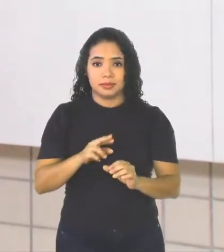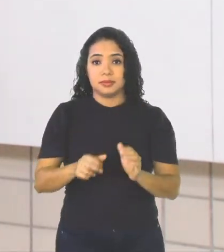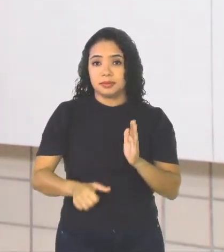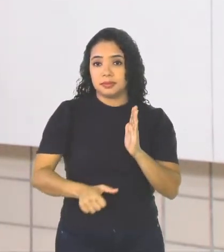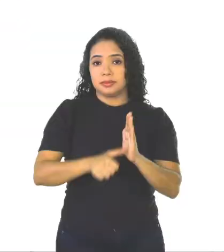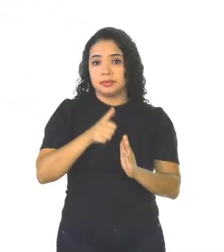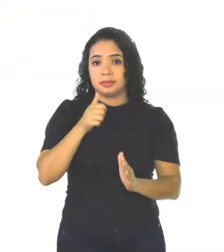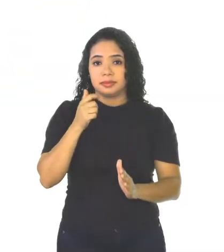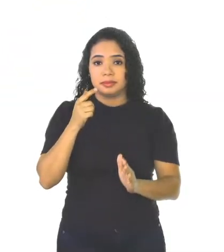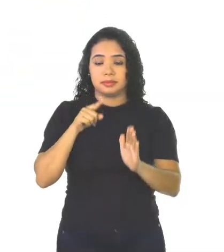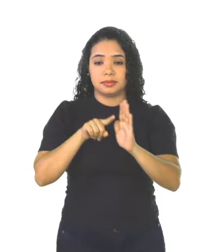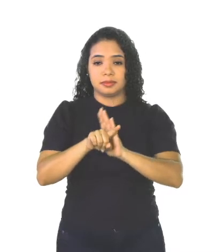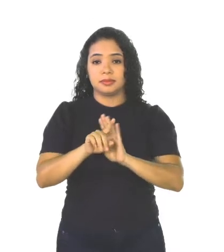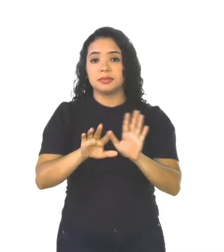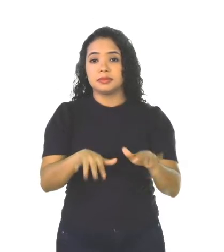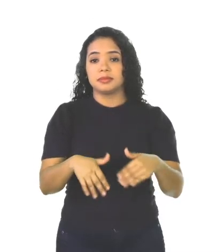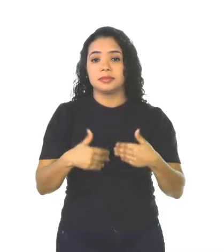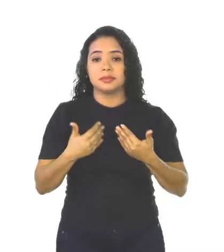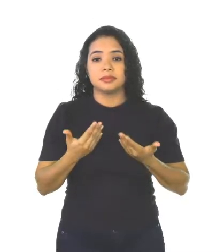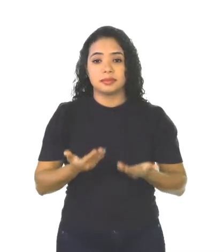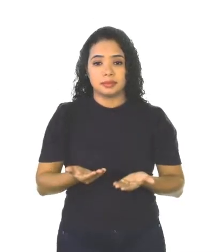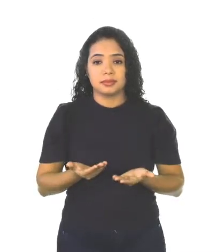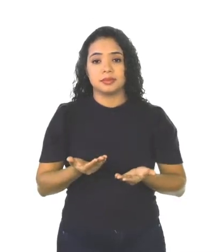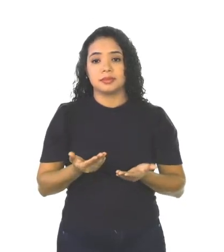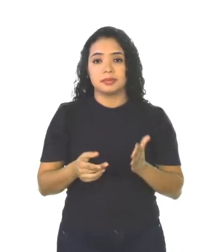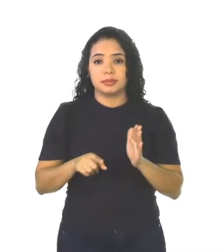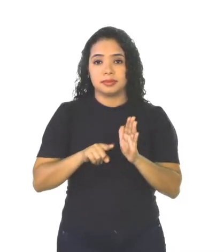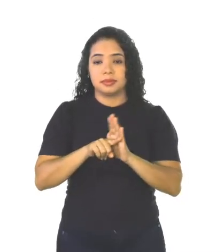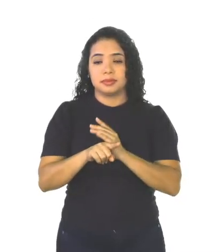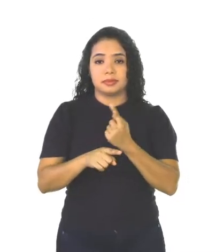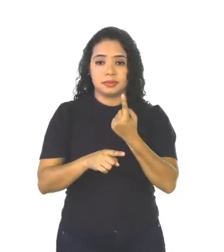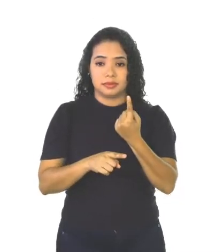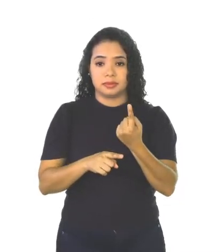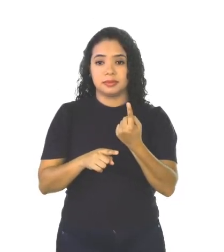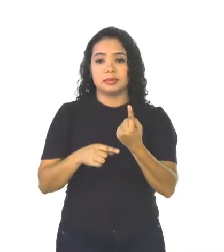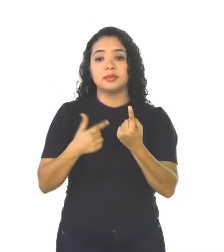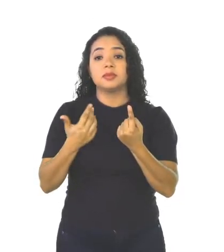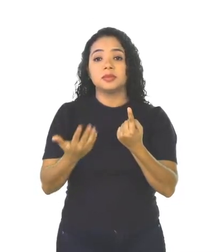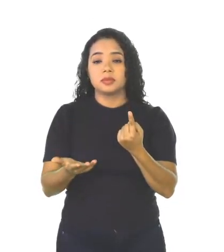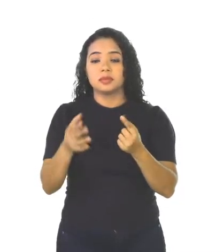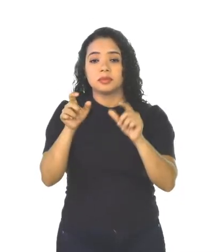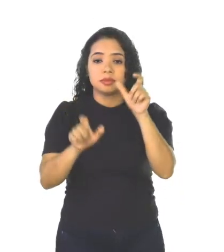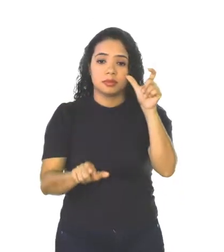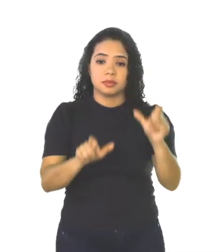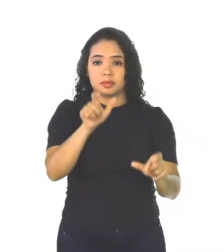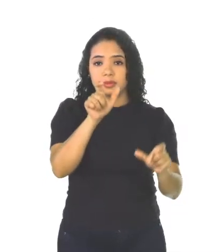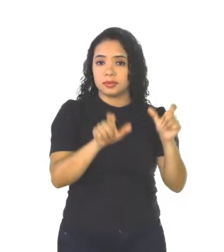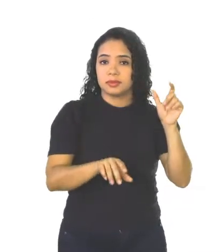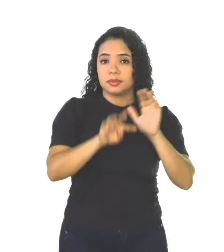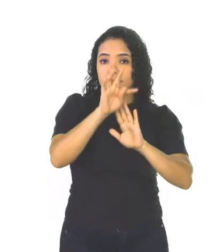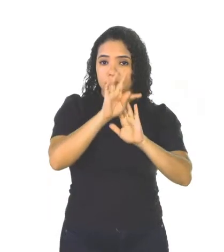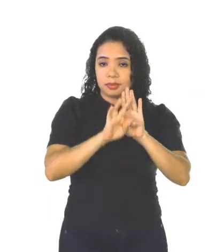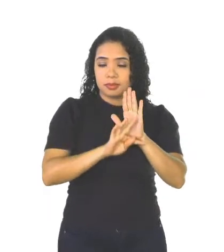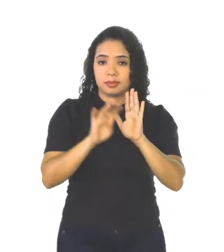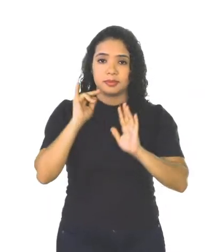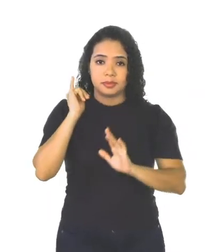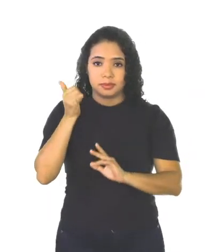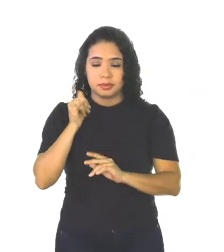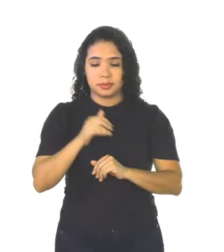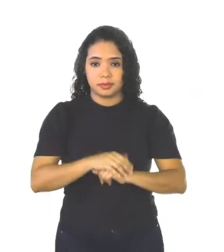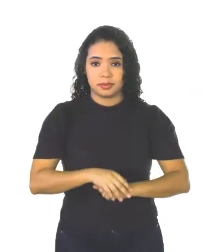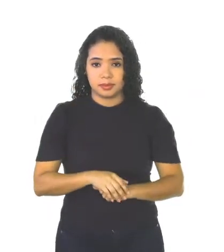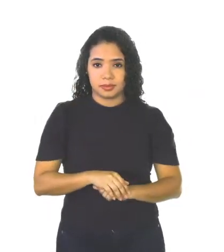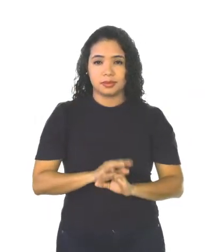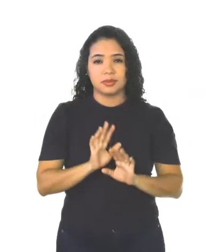questão: quais são as personagens desse texto literário? Há poucos segundos